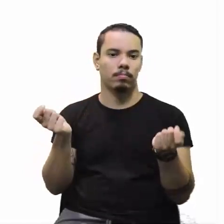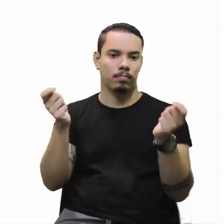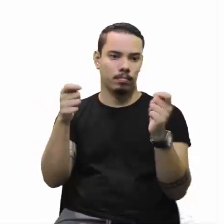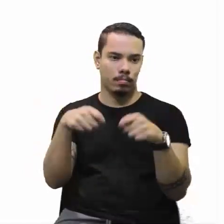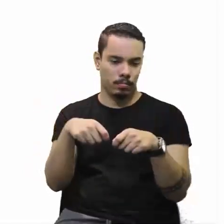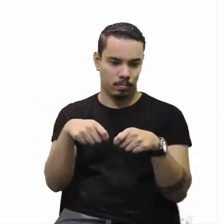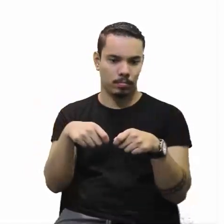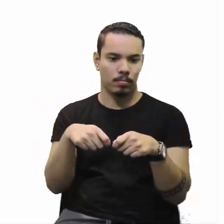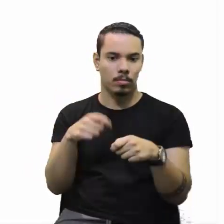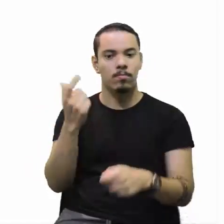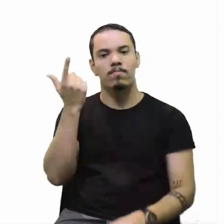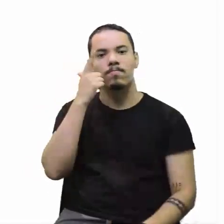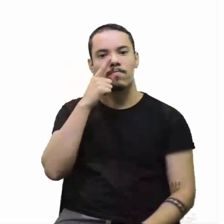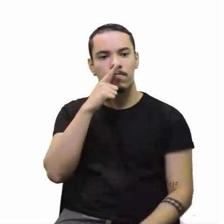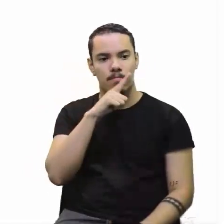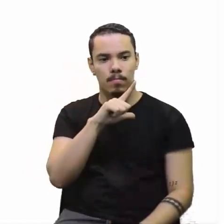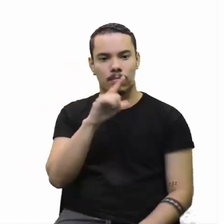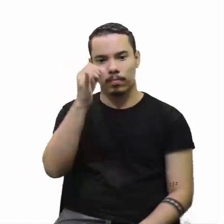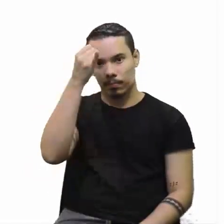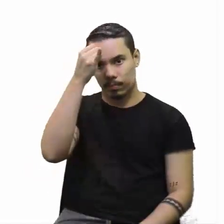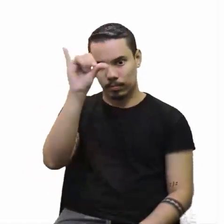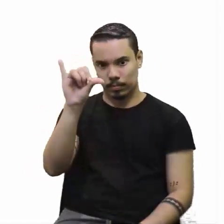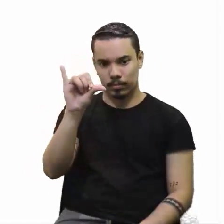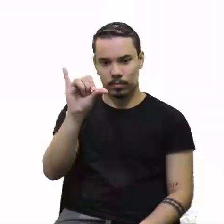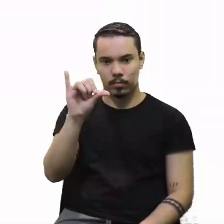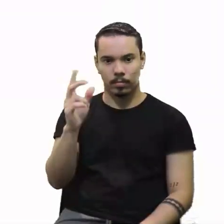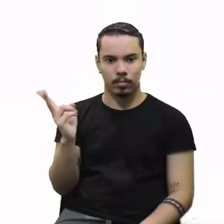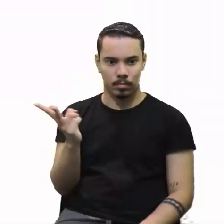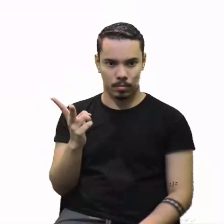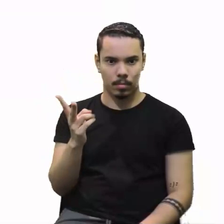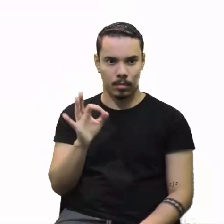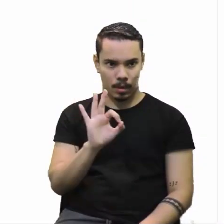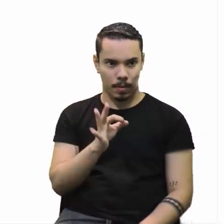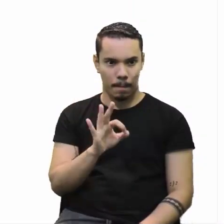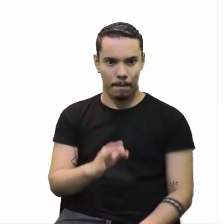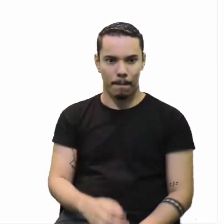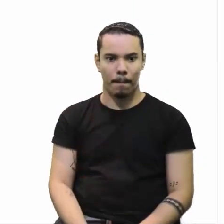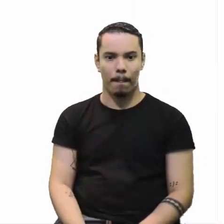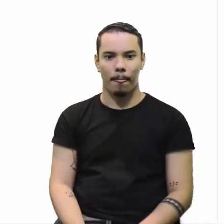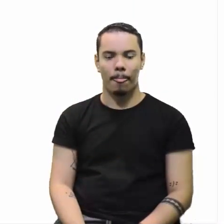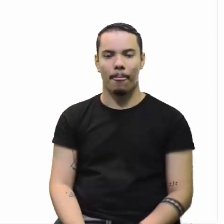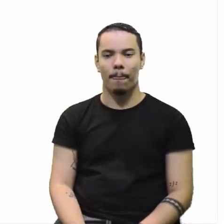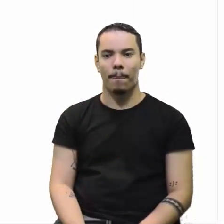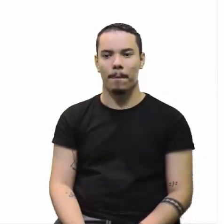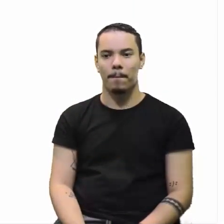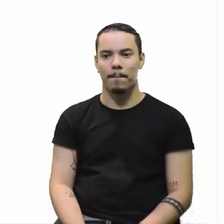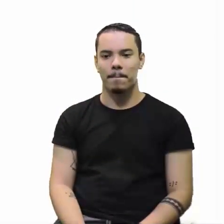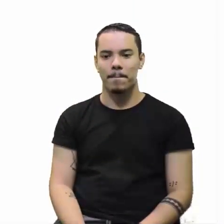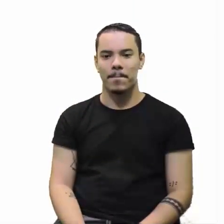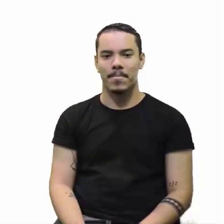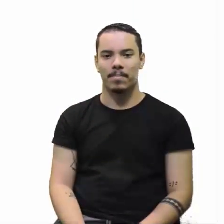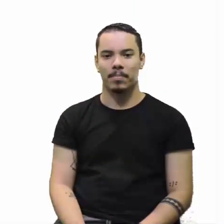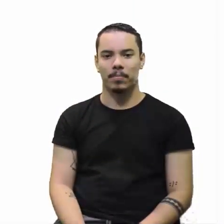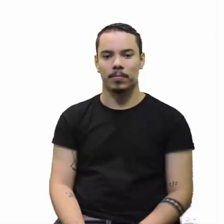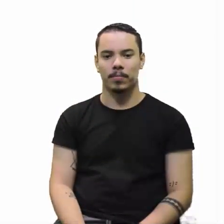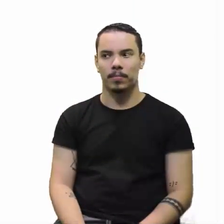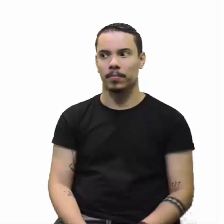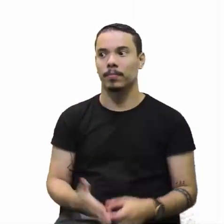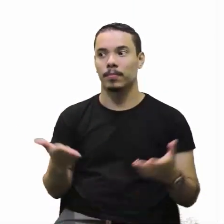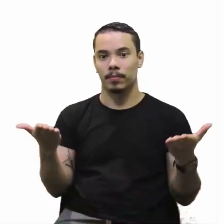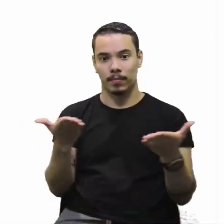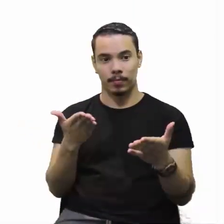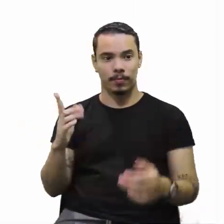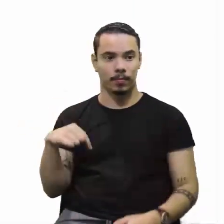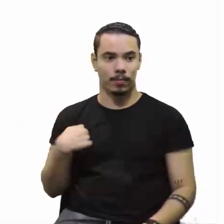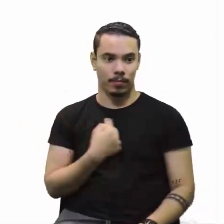como é que fala? Conseguir reter alfa, beta e gama, certo? Isso. Opa! Então agora... E aí, Nós vamos lá para